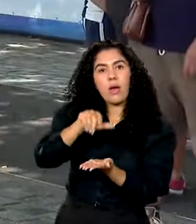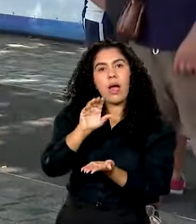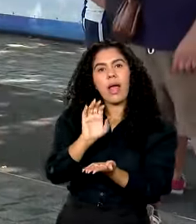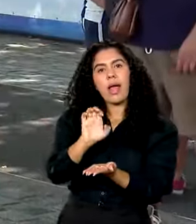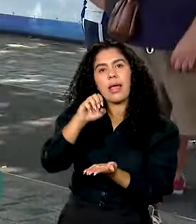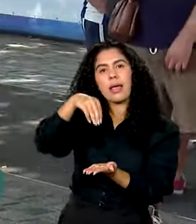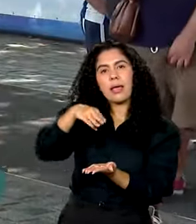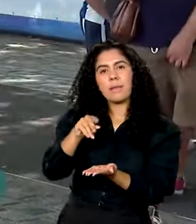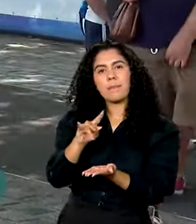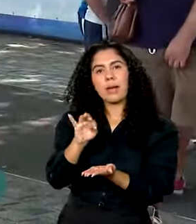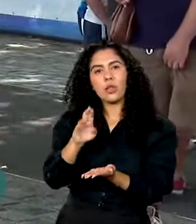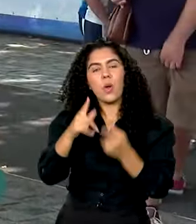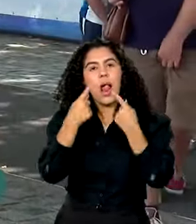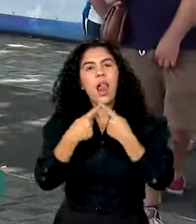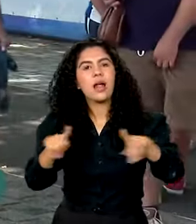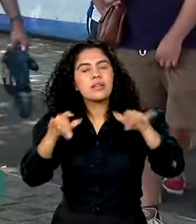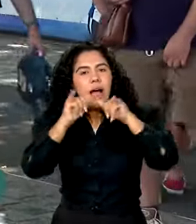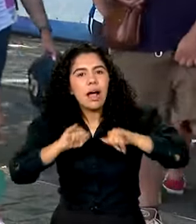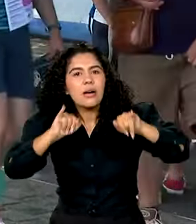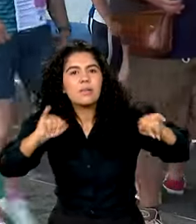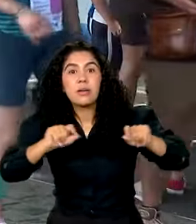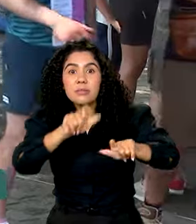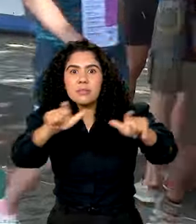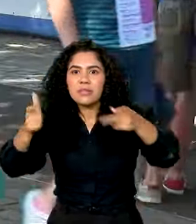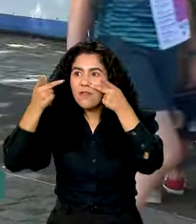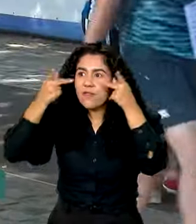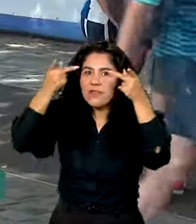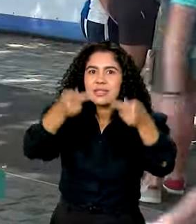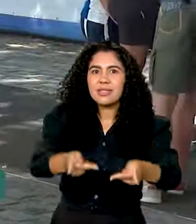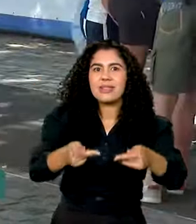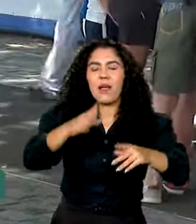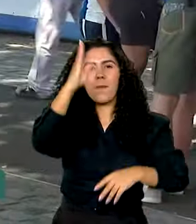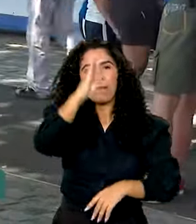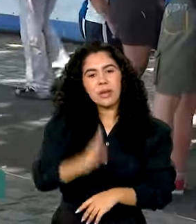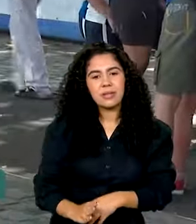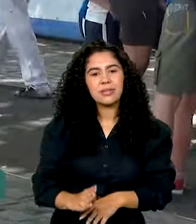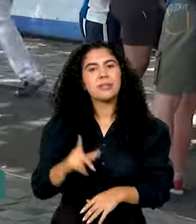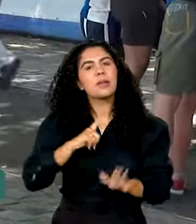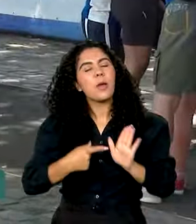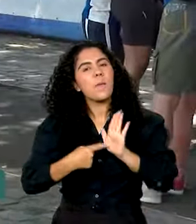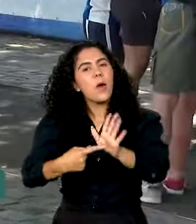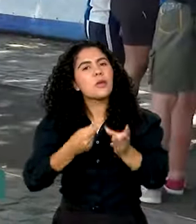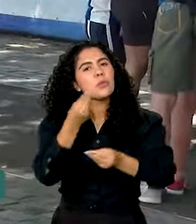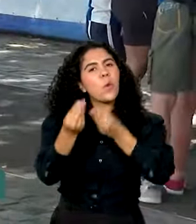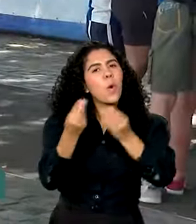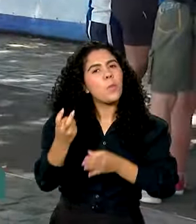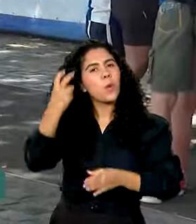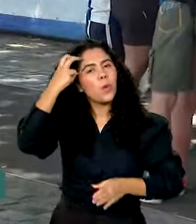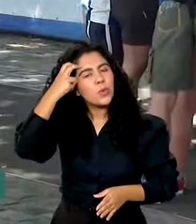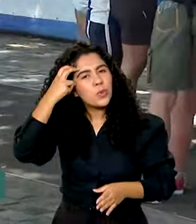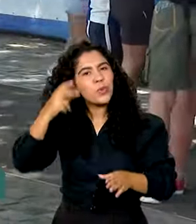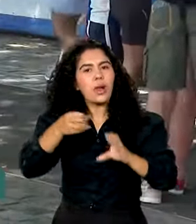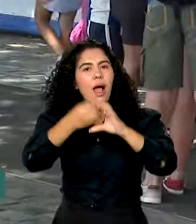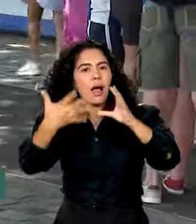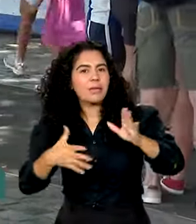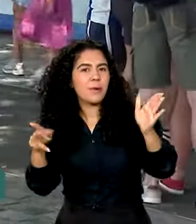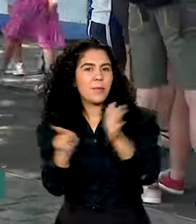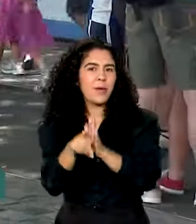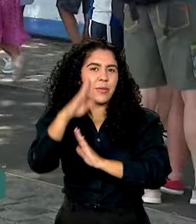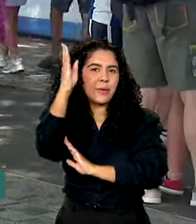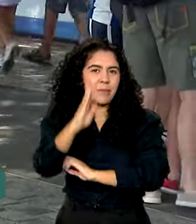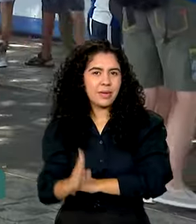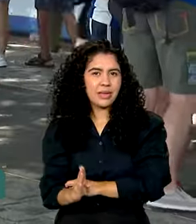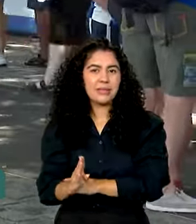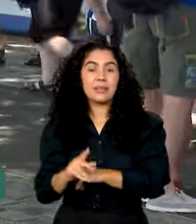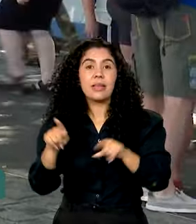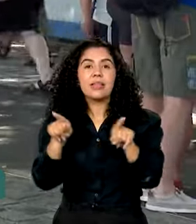para convidar os estrangeiros a visitarem o Brasil, que mostra um pouco da cultura e das paisagens do destino preferido